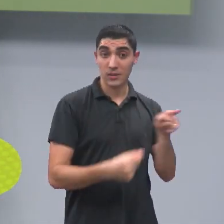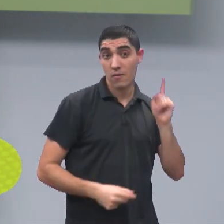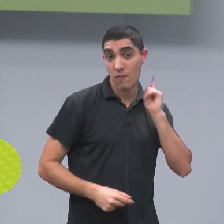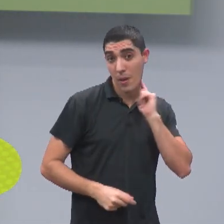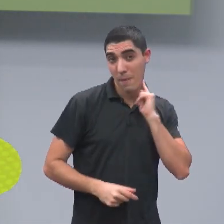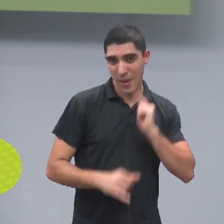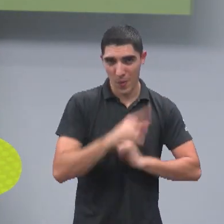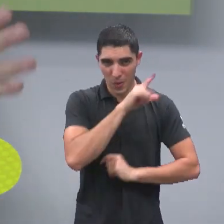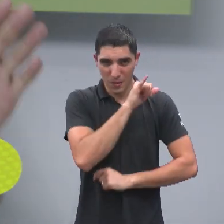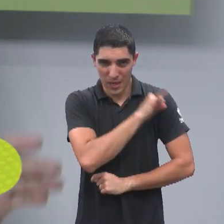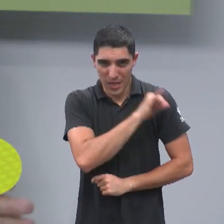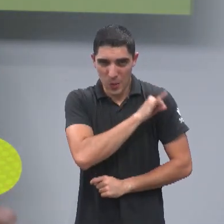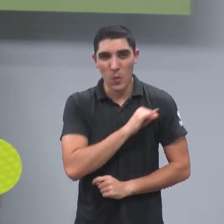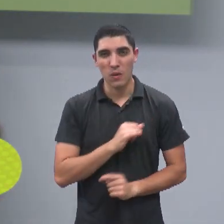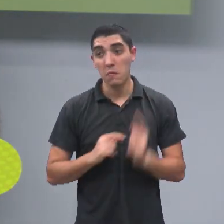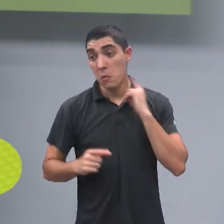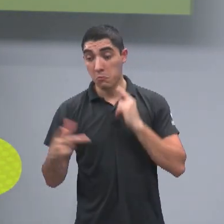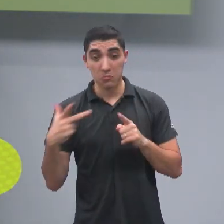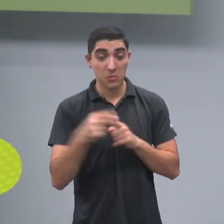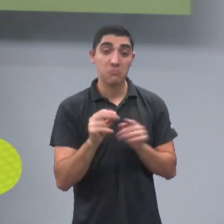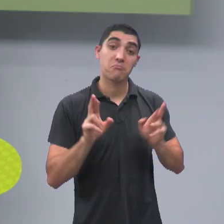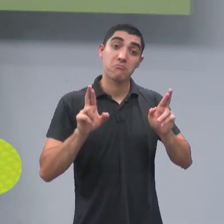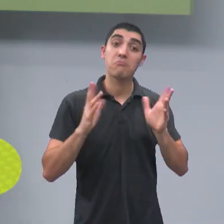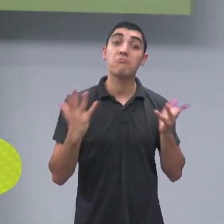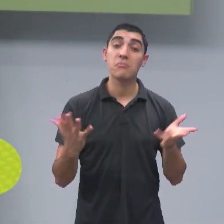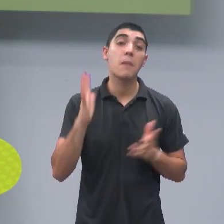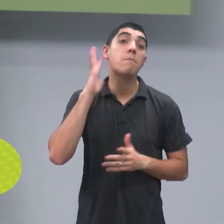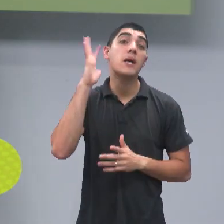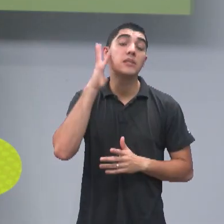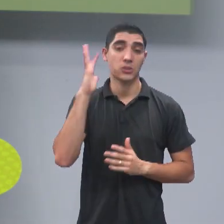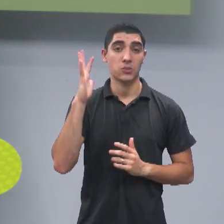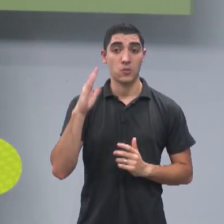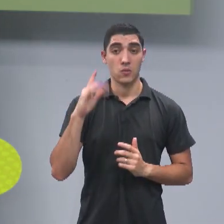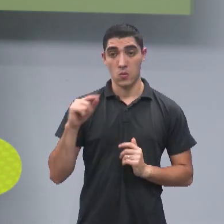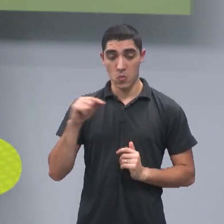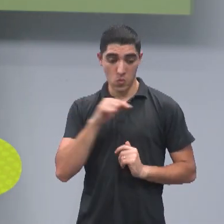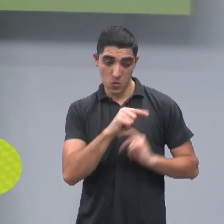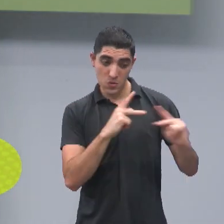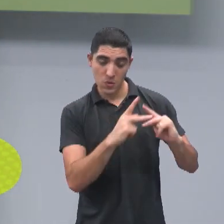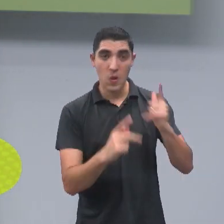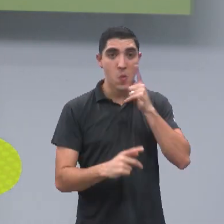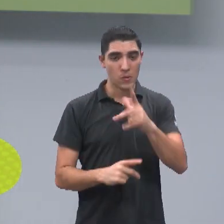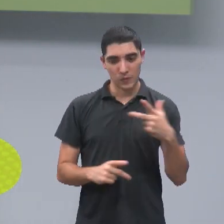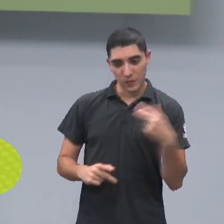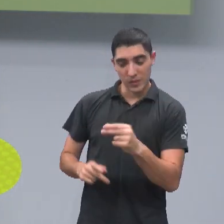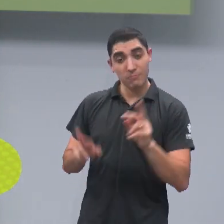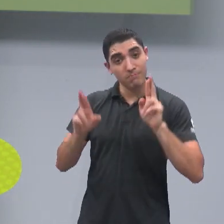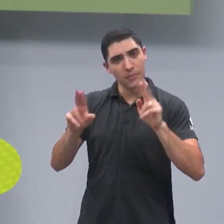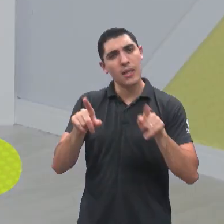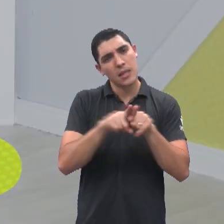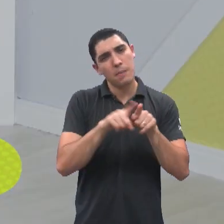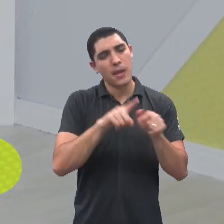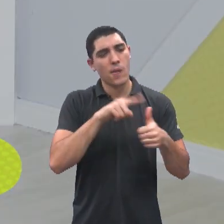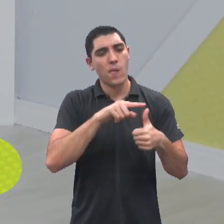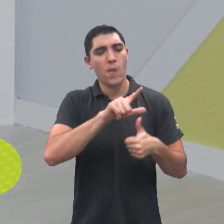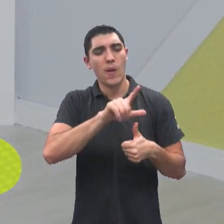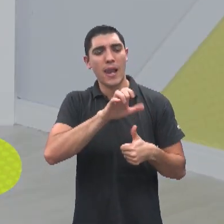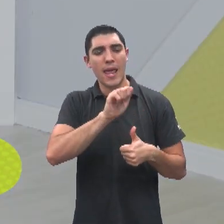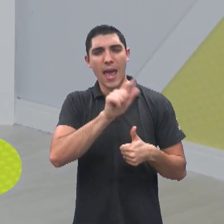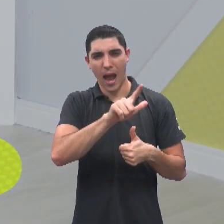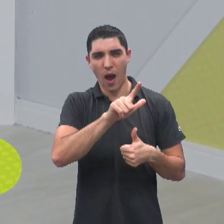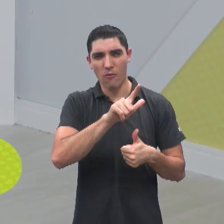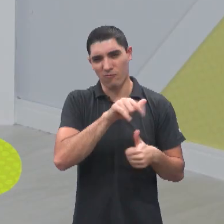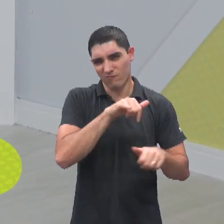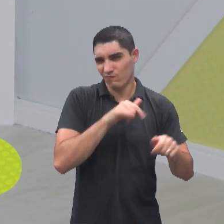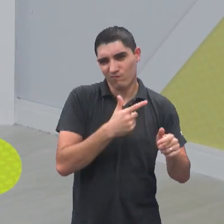José tem bons jogadores, apesar desse desfalque aí do Leal, que é um grande desfalque. Meu